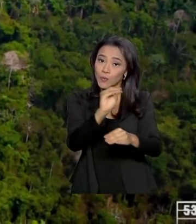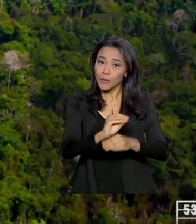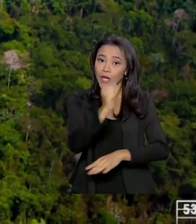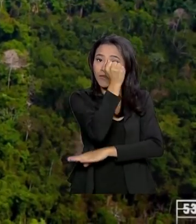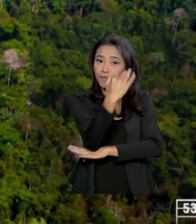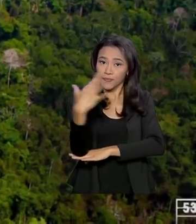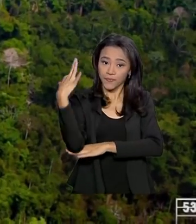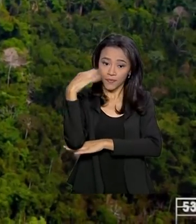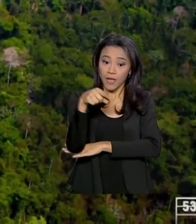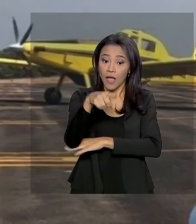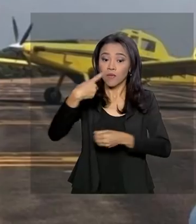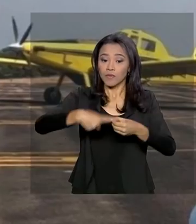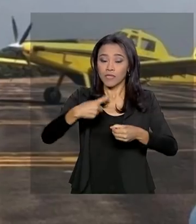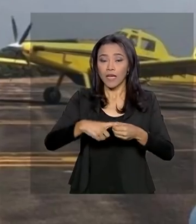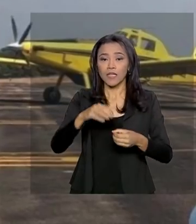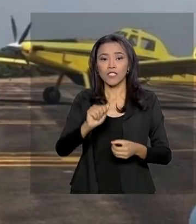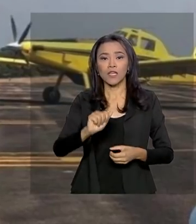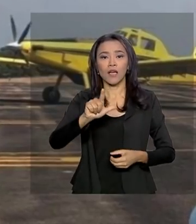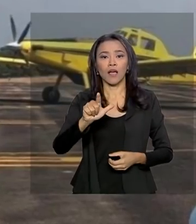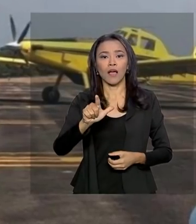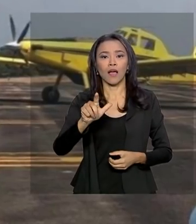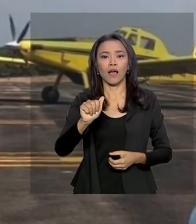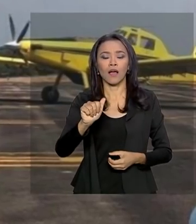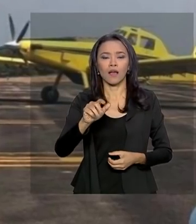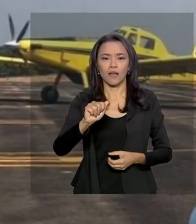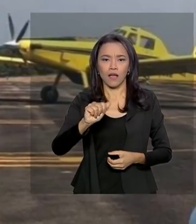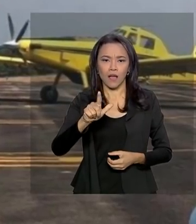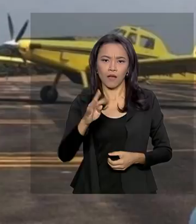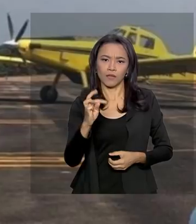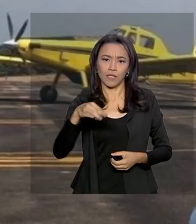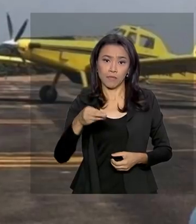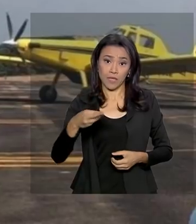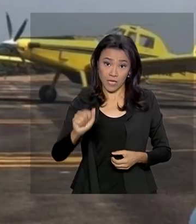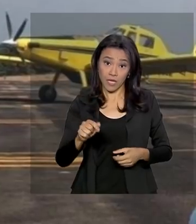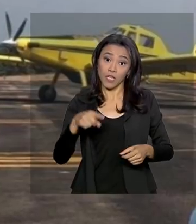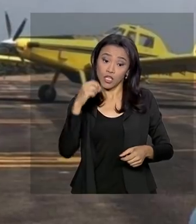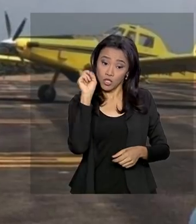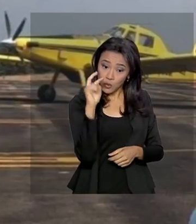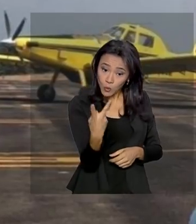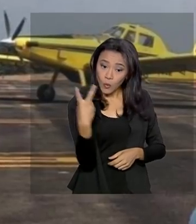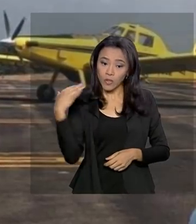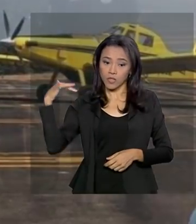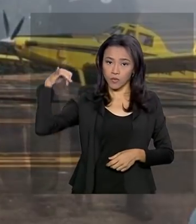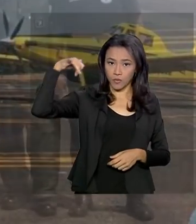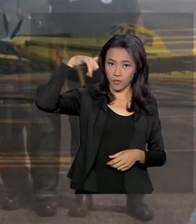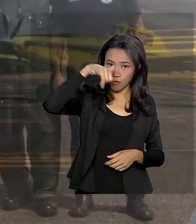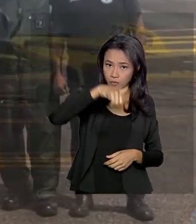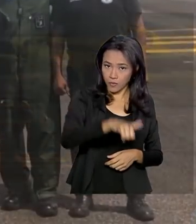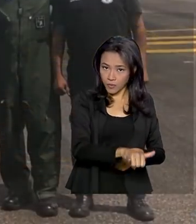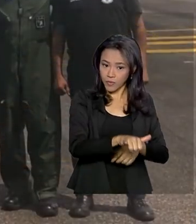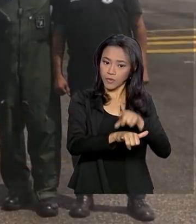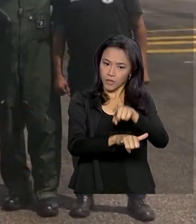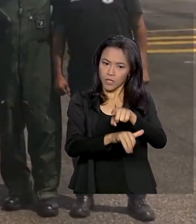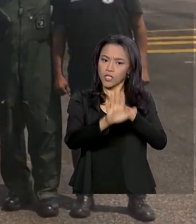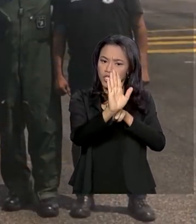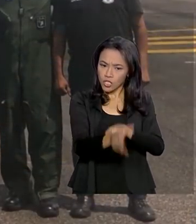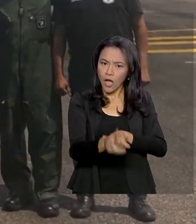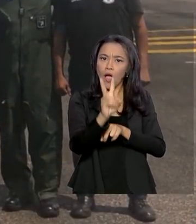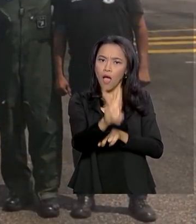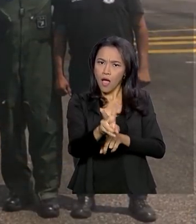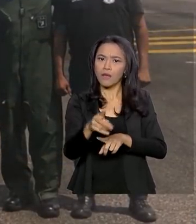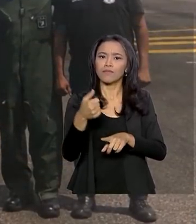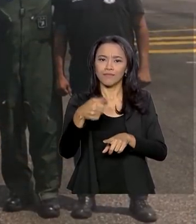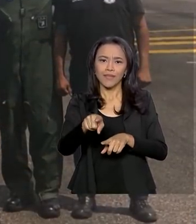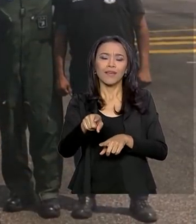em Altamira, no Pará. E duas aeronaves chilenas enviadas pelo presidente Sebastião Pineda já estão atuando na